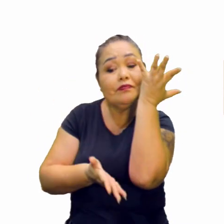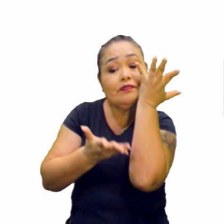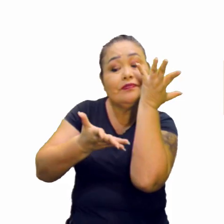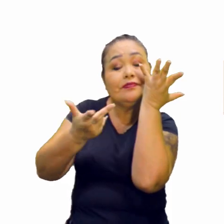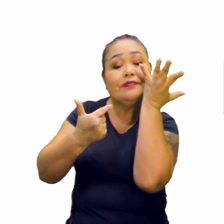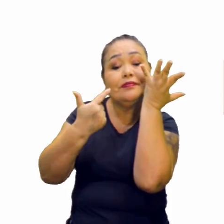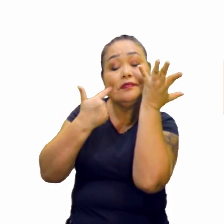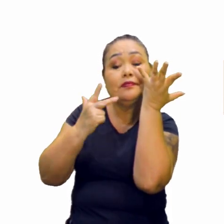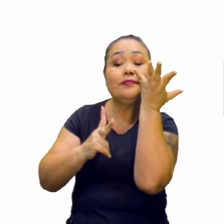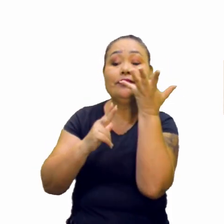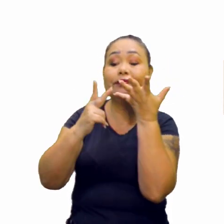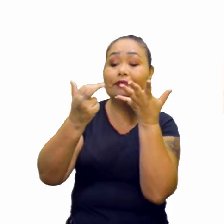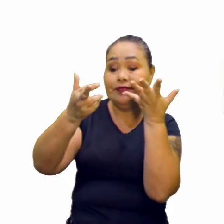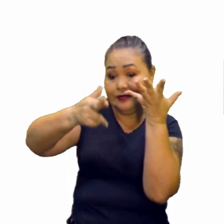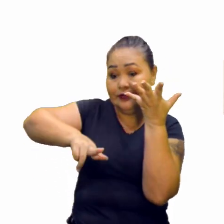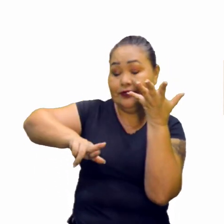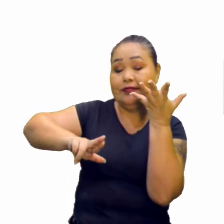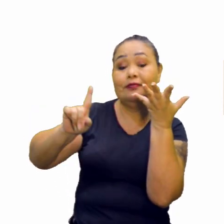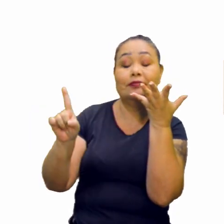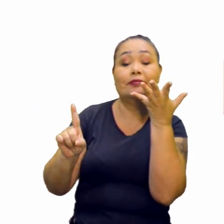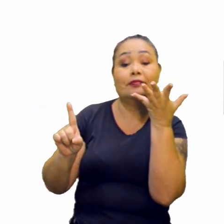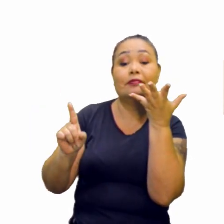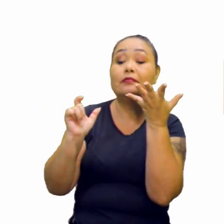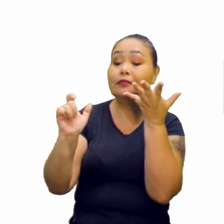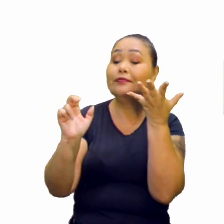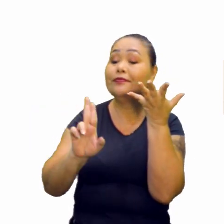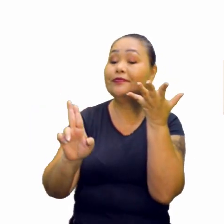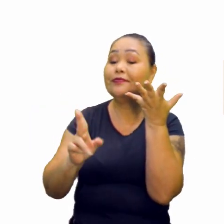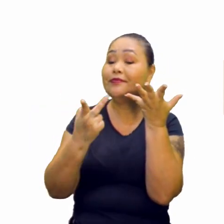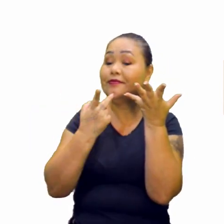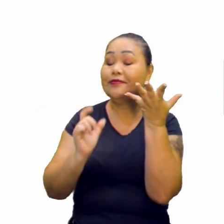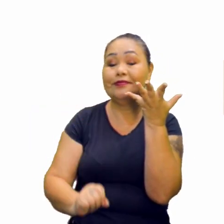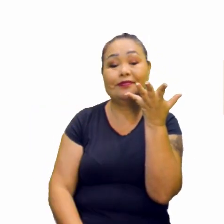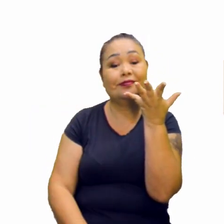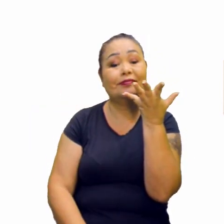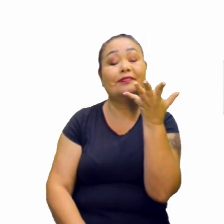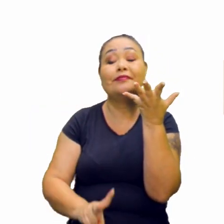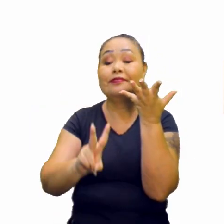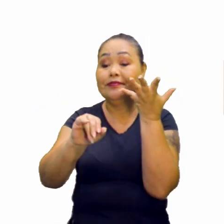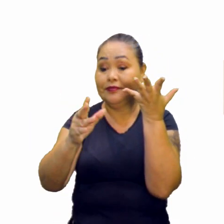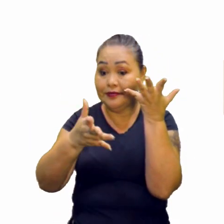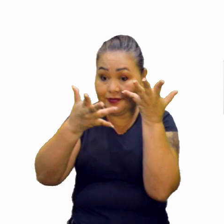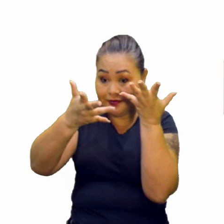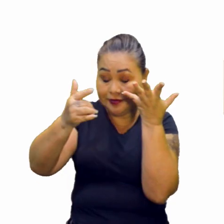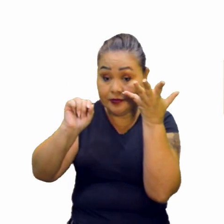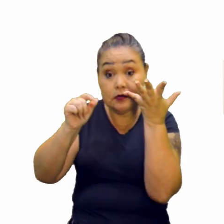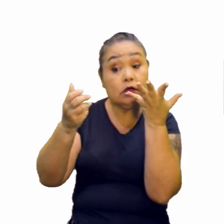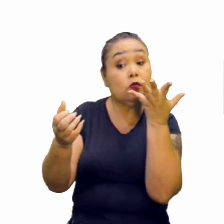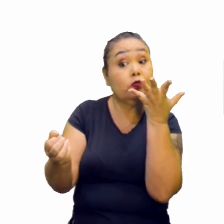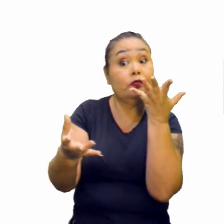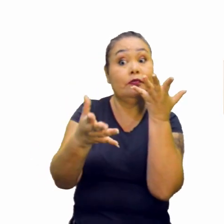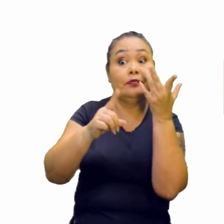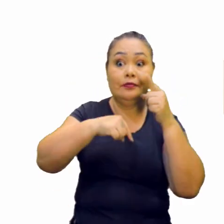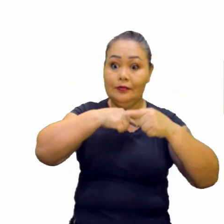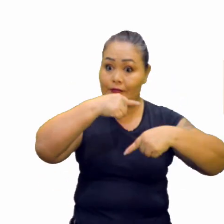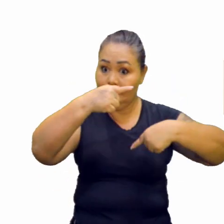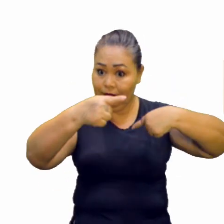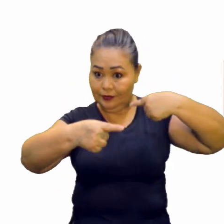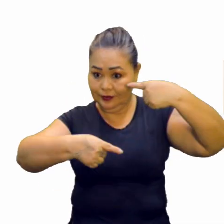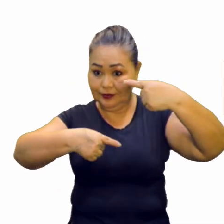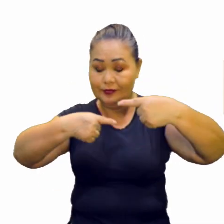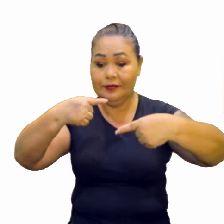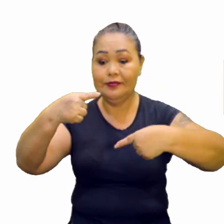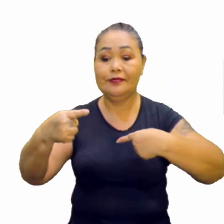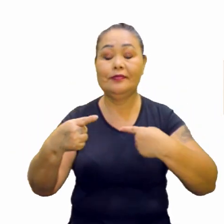de renovação, o nome já diz, vai preparar para um novo ciclo. E